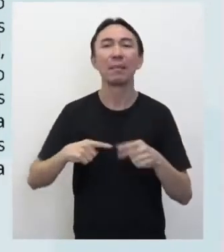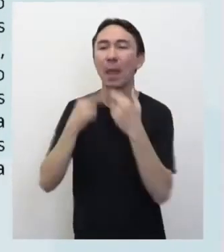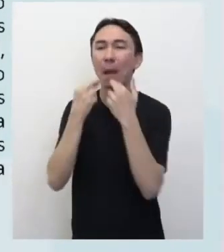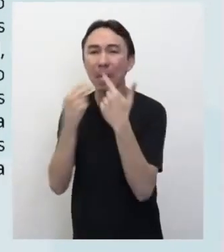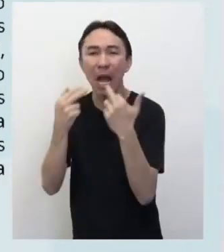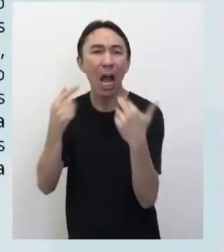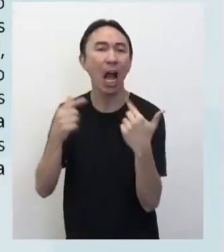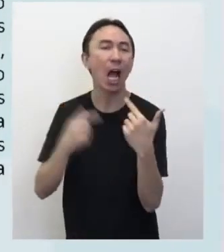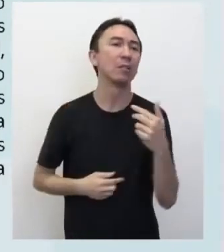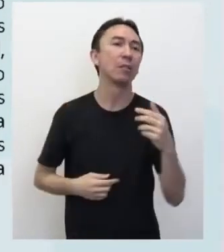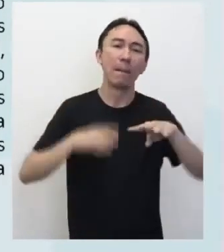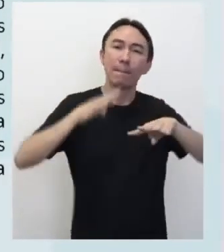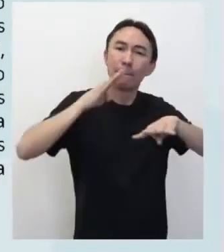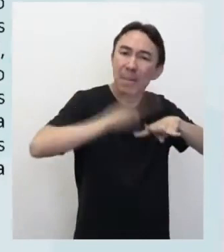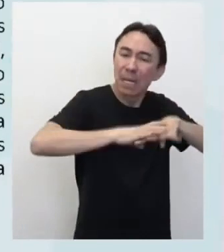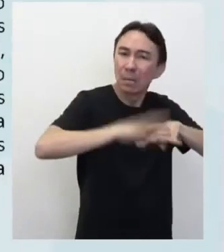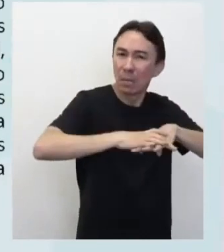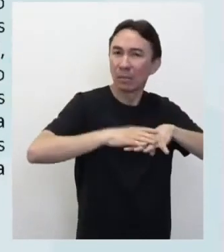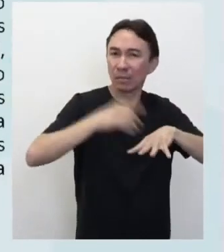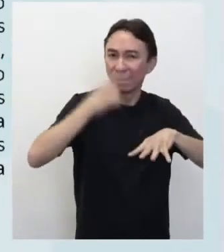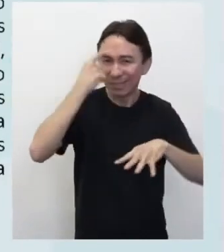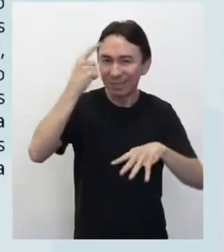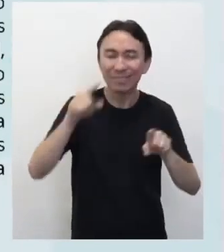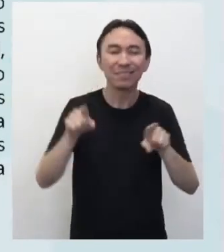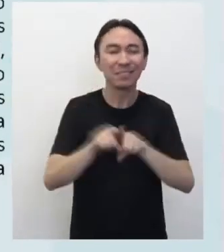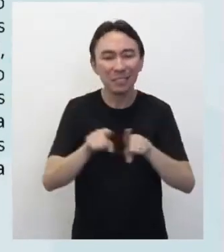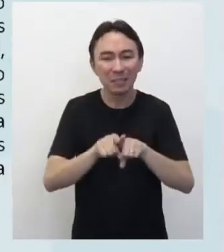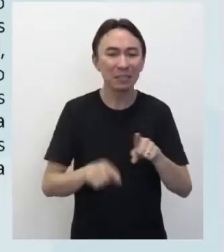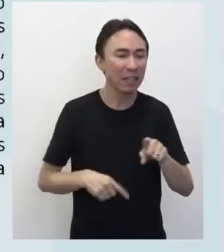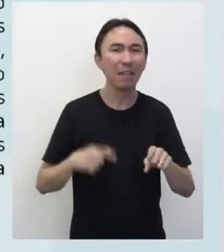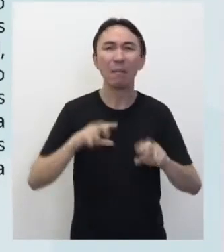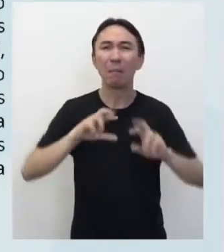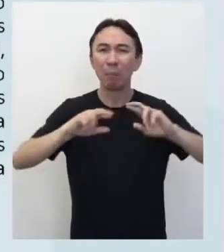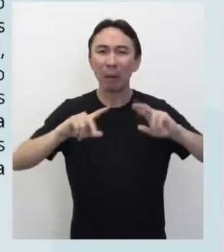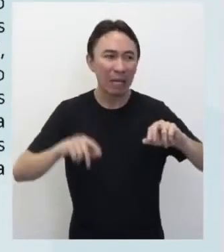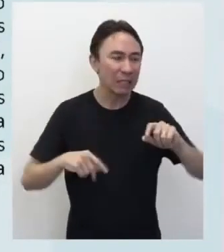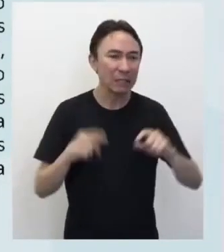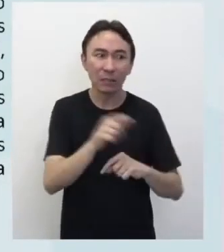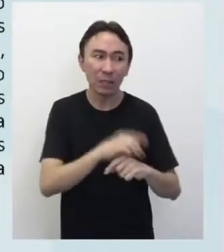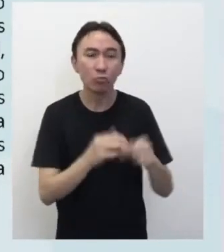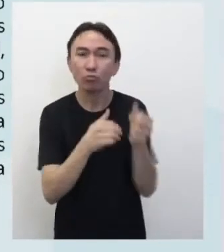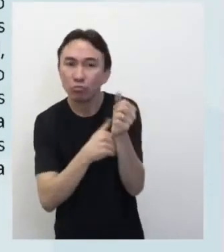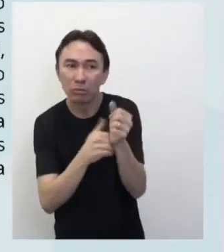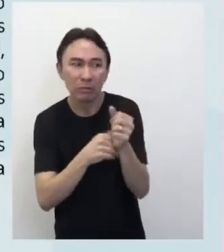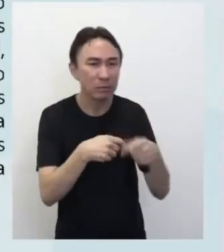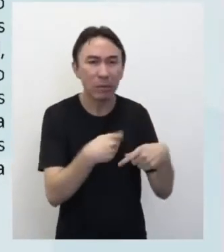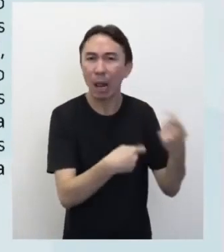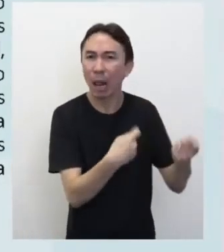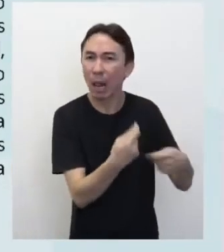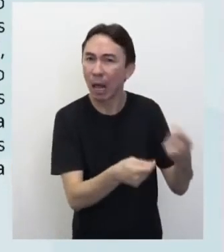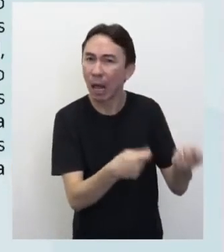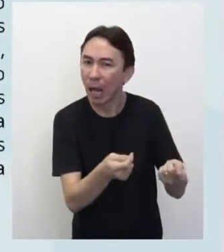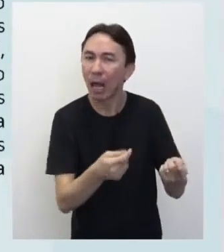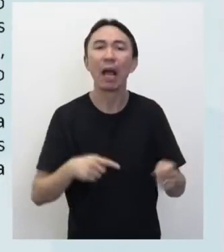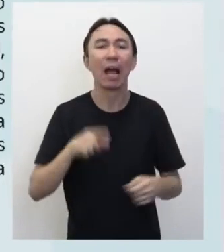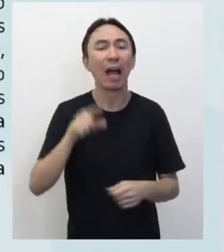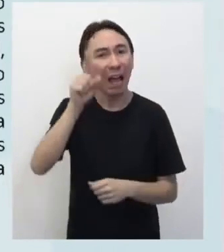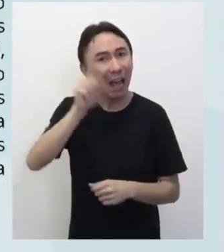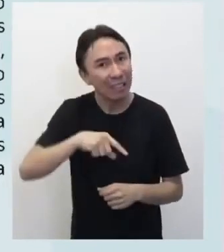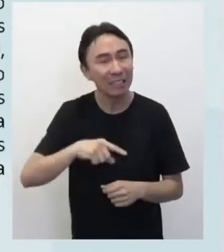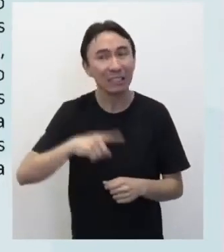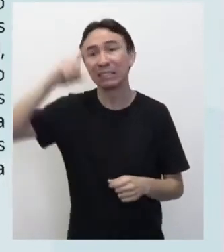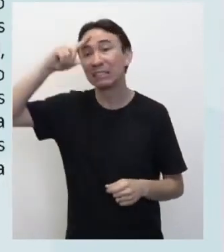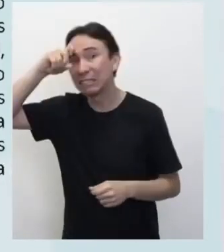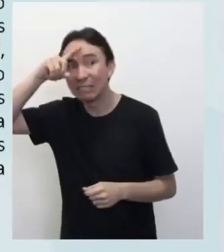matemáticas, frequentemente através de enigmas que contribuíram para a sua popularidade. É assim uma obra de difícil interpretação,